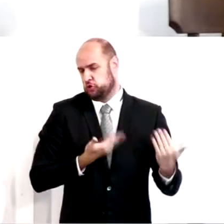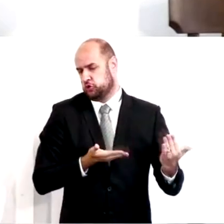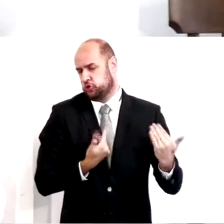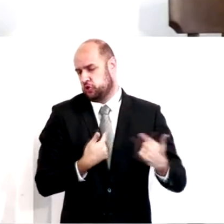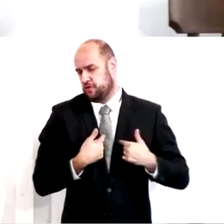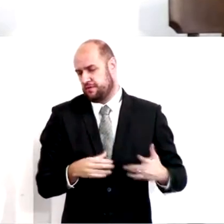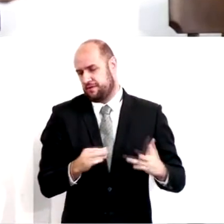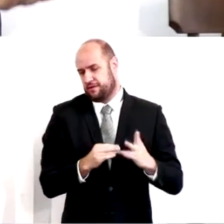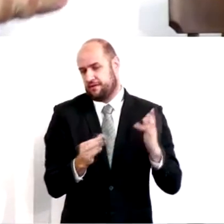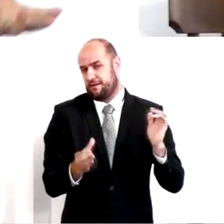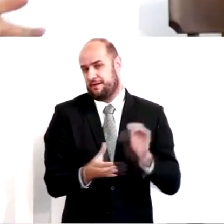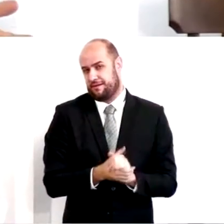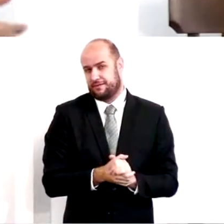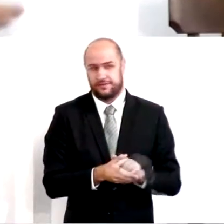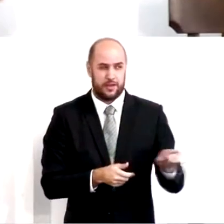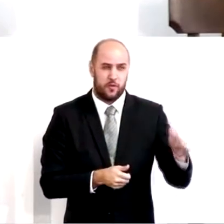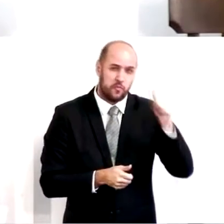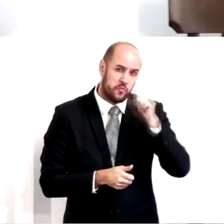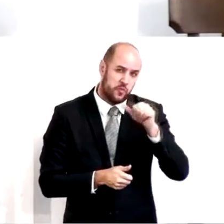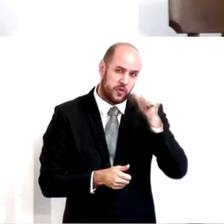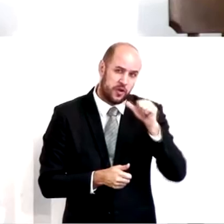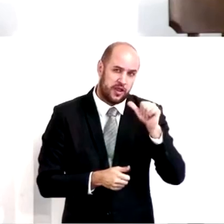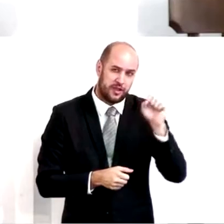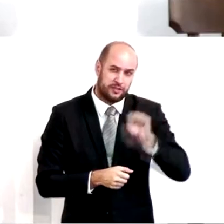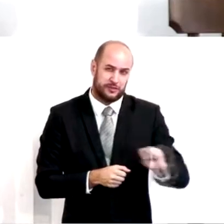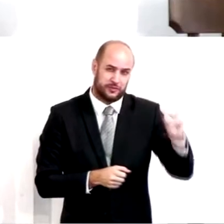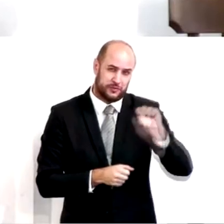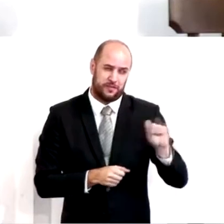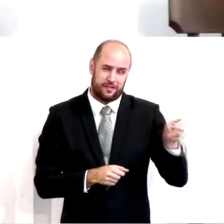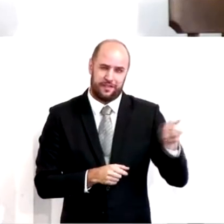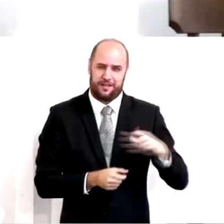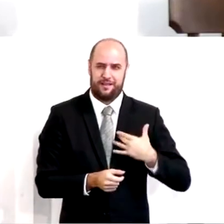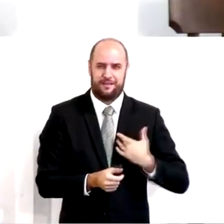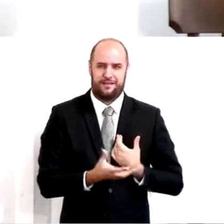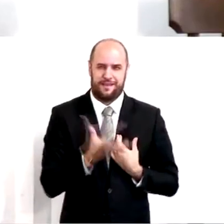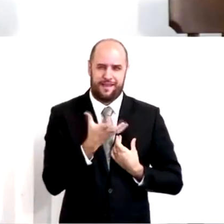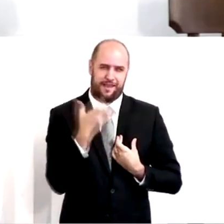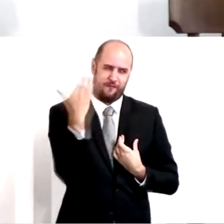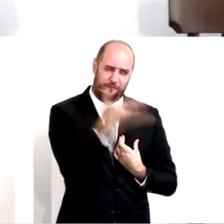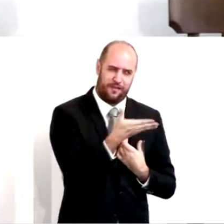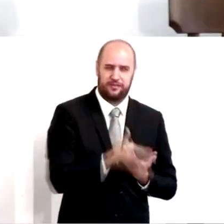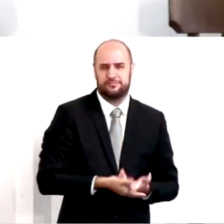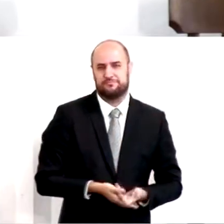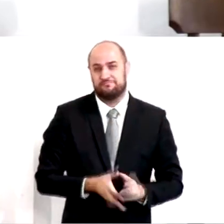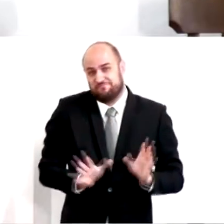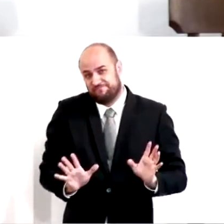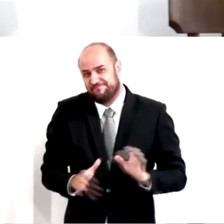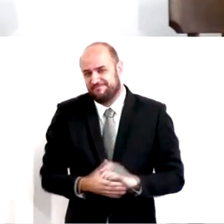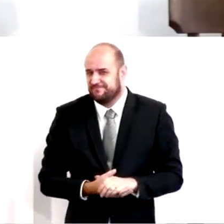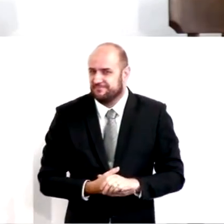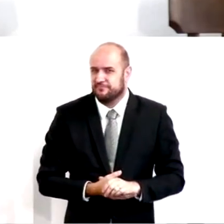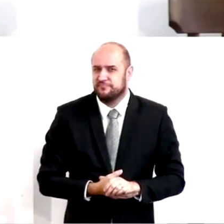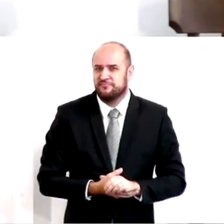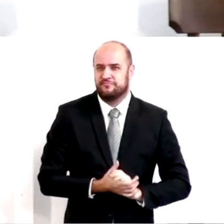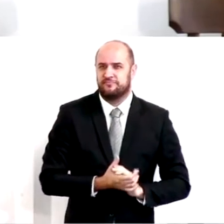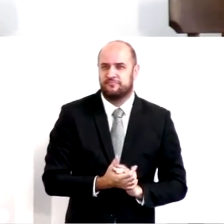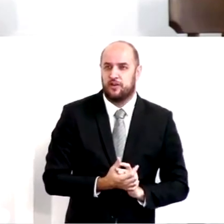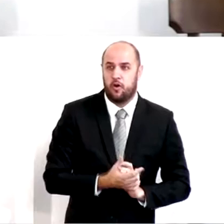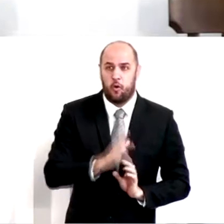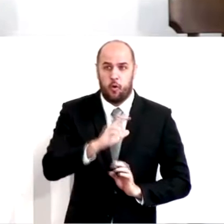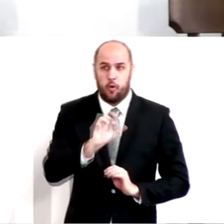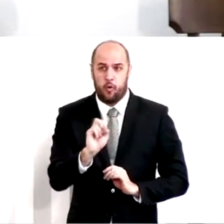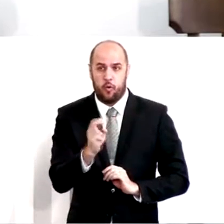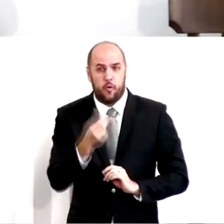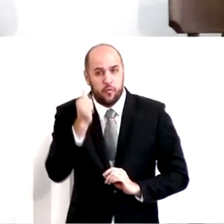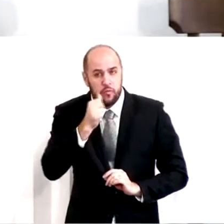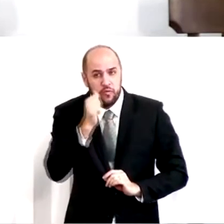quero me casar, como tem moças lindas naquela igreja. Ou o contrário, né? Olha, eu sou uma donzela e